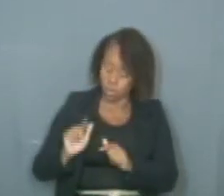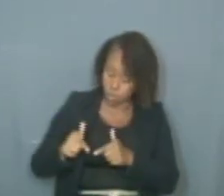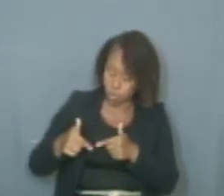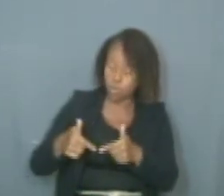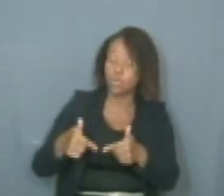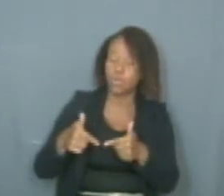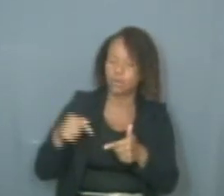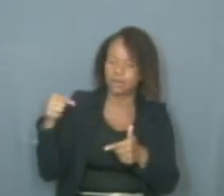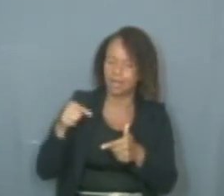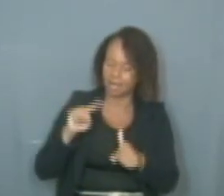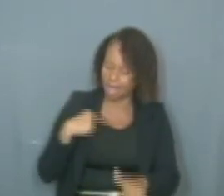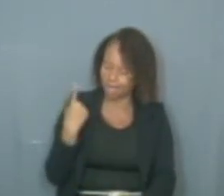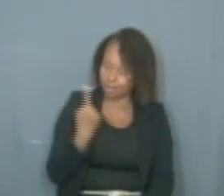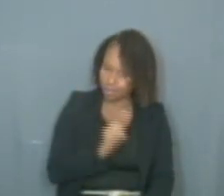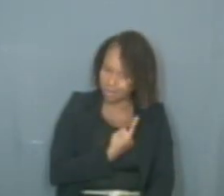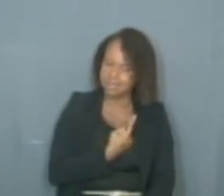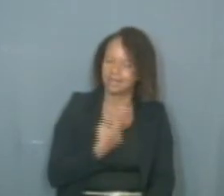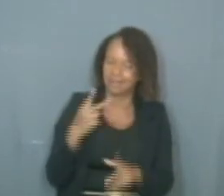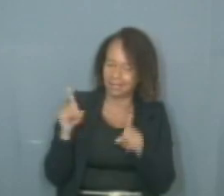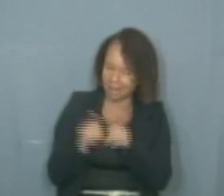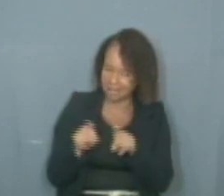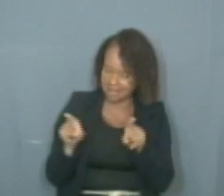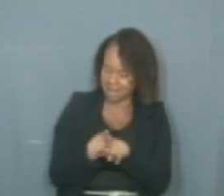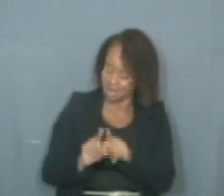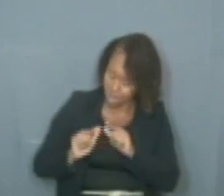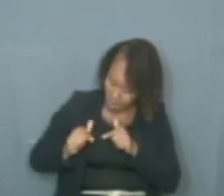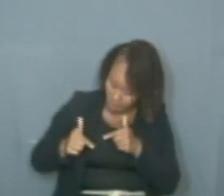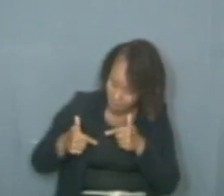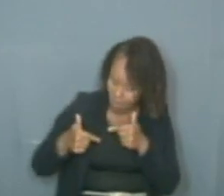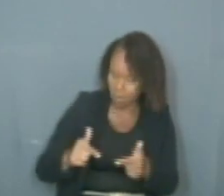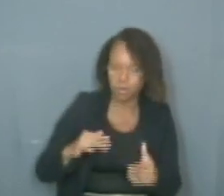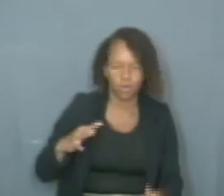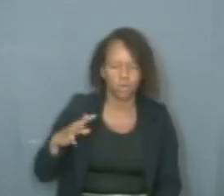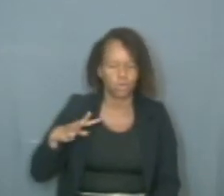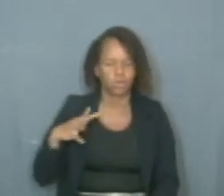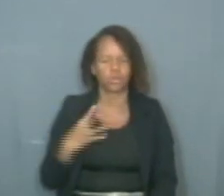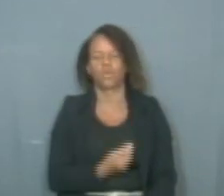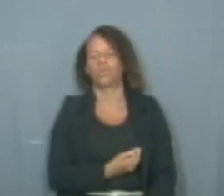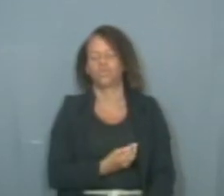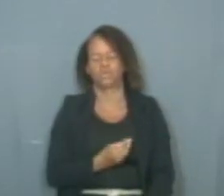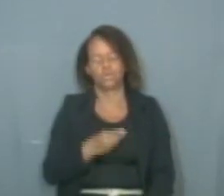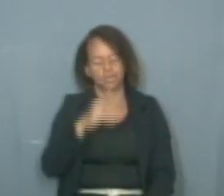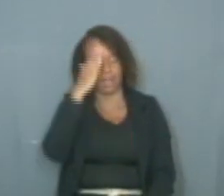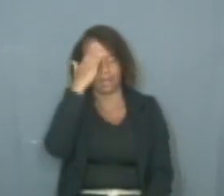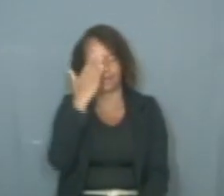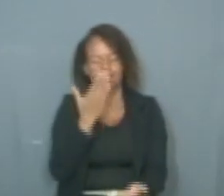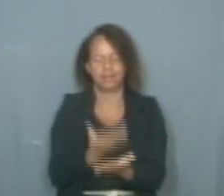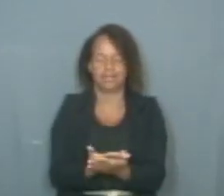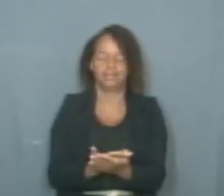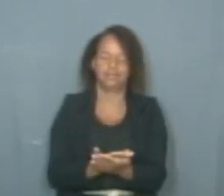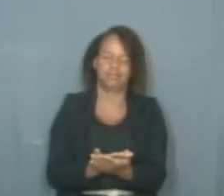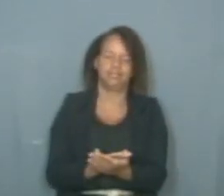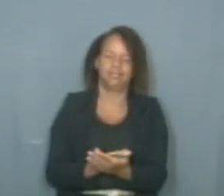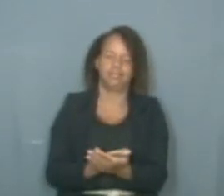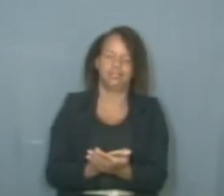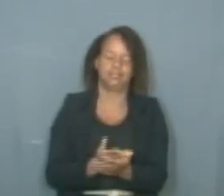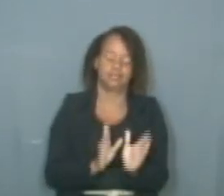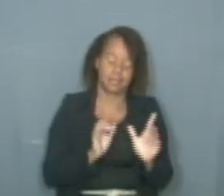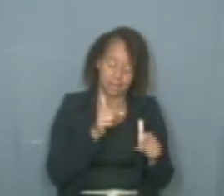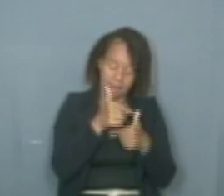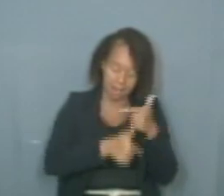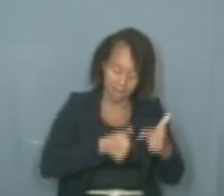luta, que é nossa luta, que é luta de todos e todos aqueles que acreditam que a